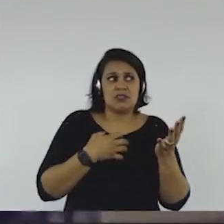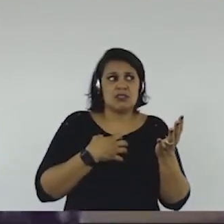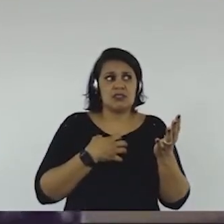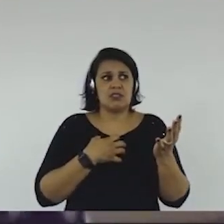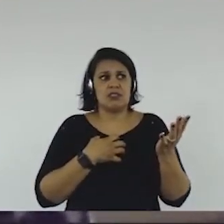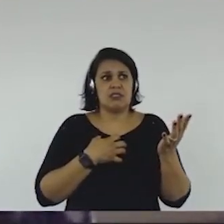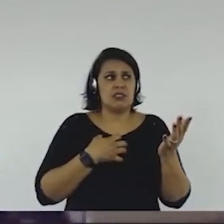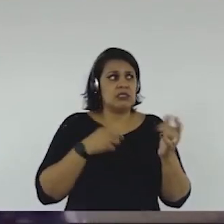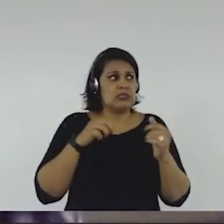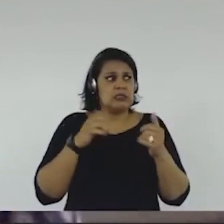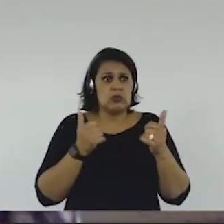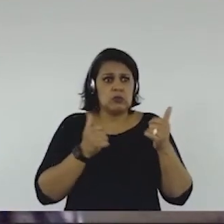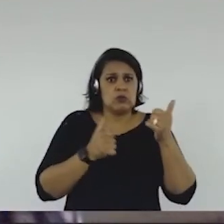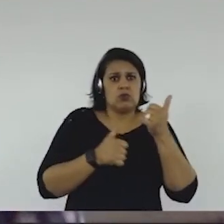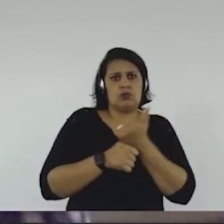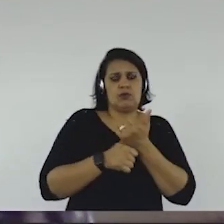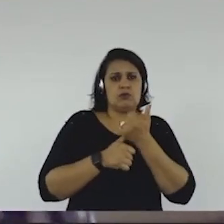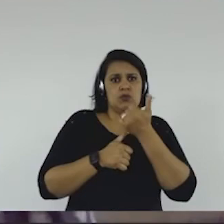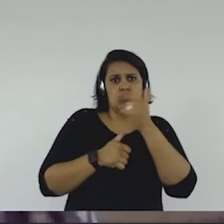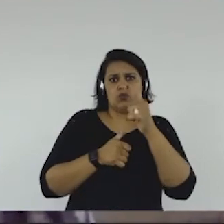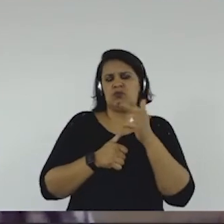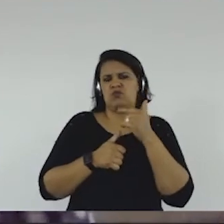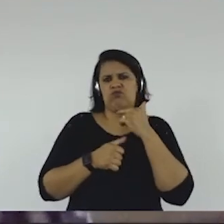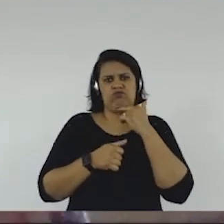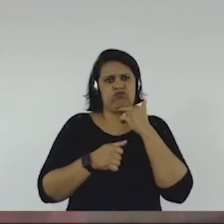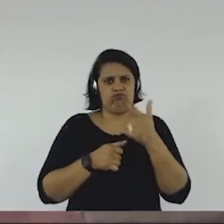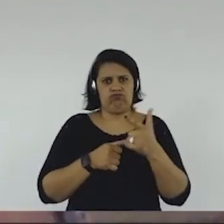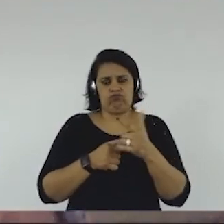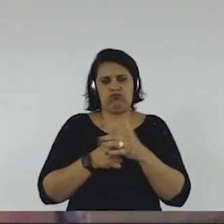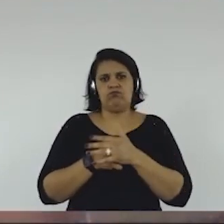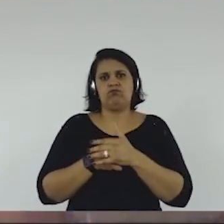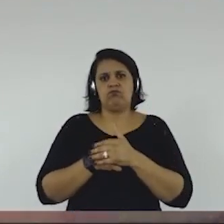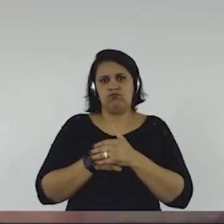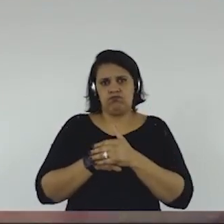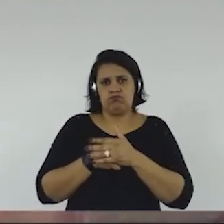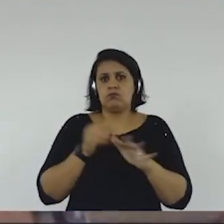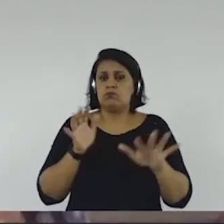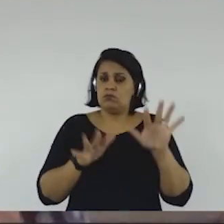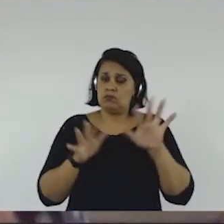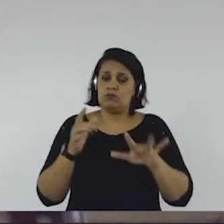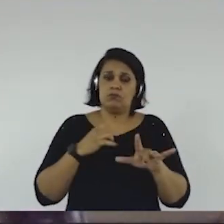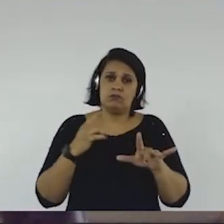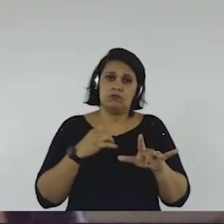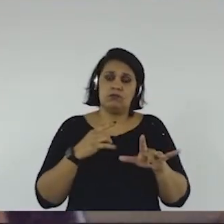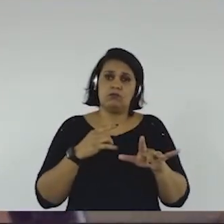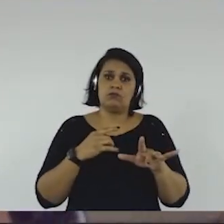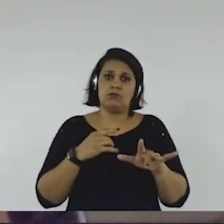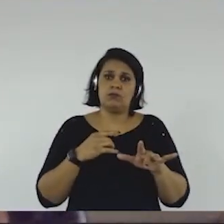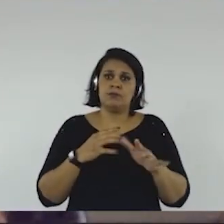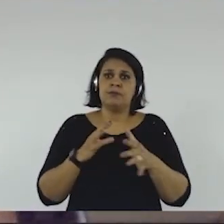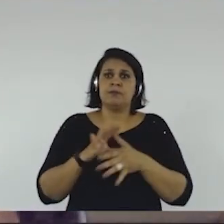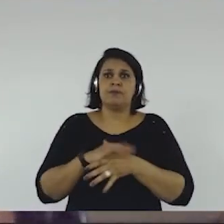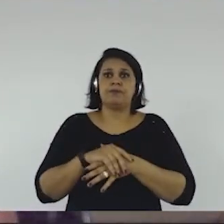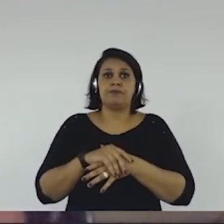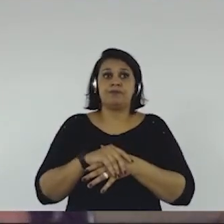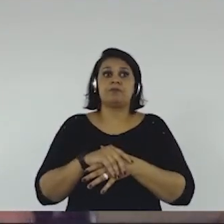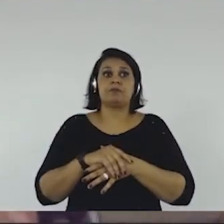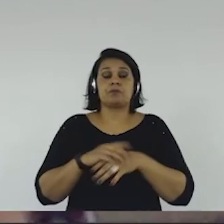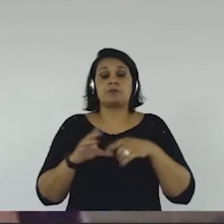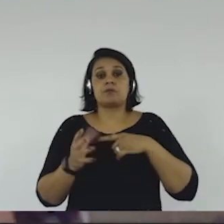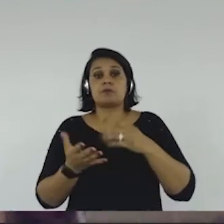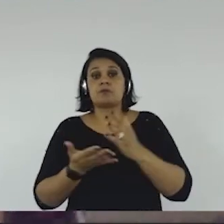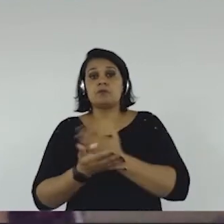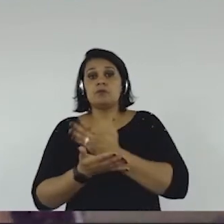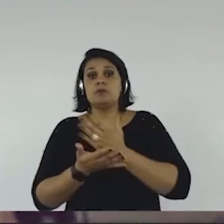uma substituição perfeita disso. E talvez, eu acho que existem gradações em sedes que tenham muitos casos. Por